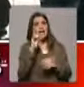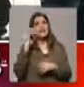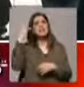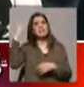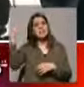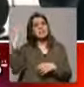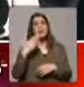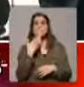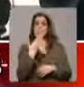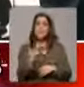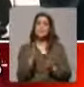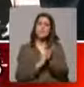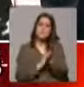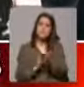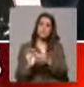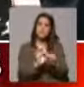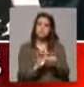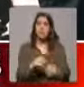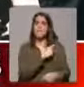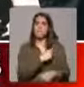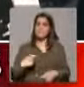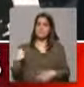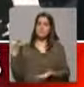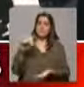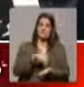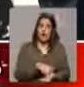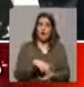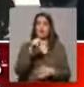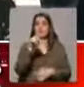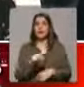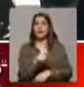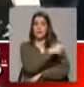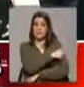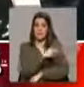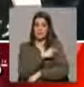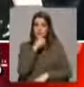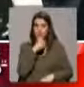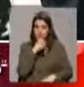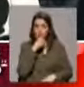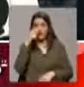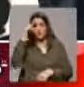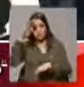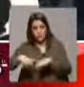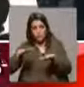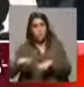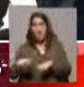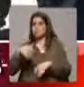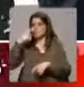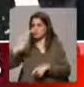dessa união, esteve aqui o príncipe consorte, estiveram representantes judeus, muçulmanos, mas para além